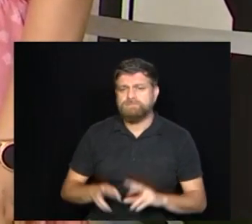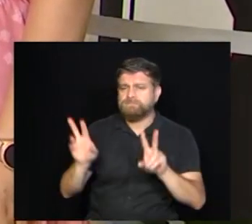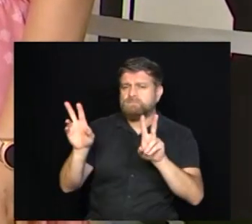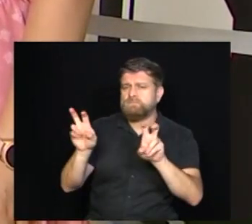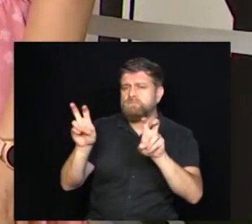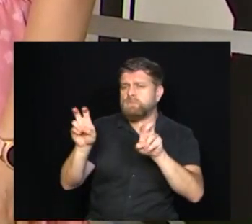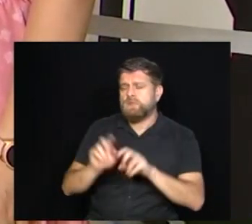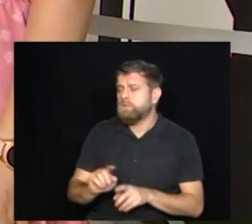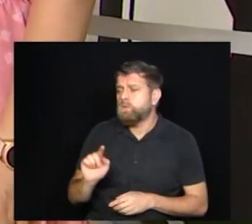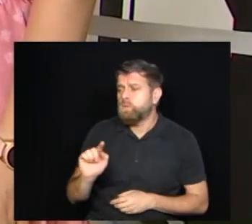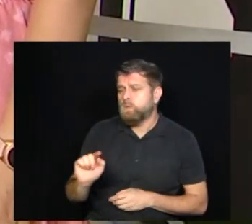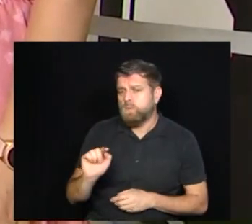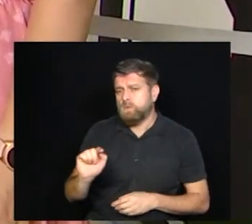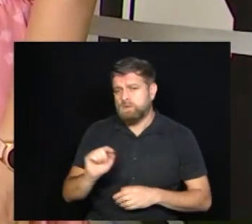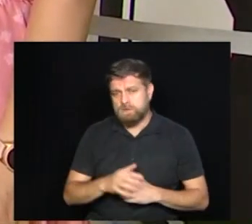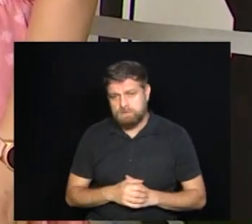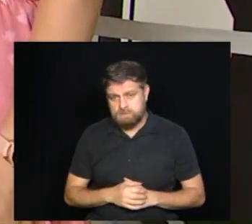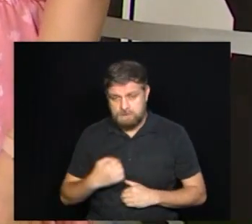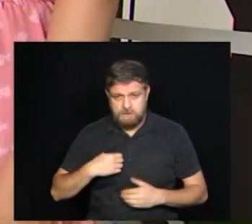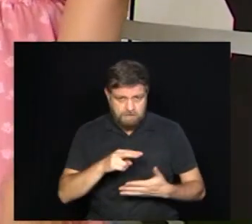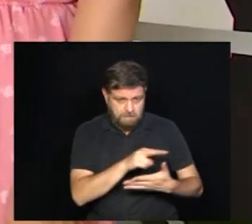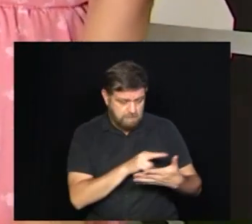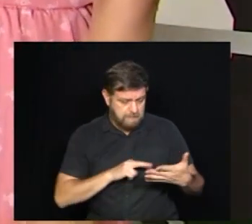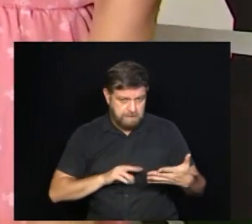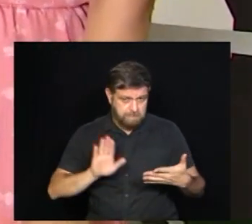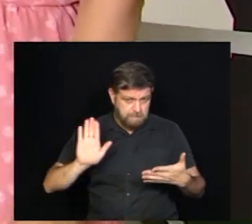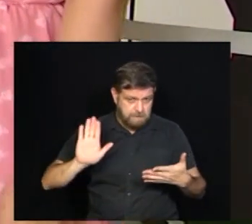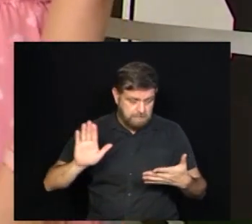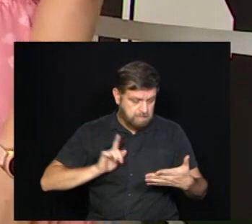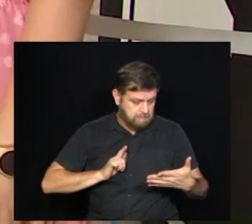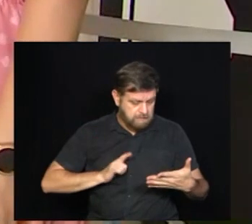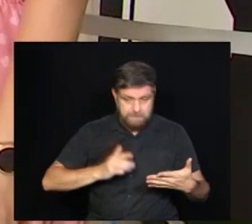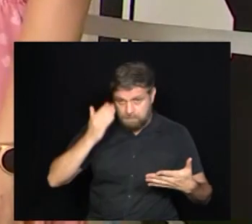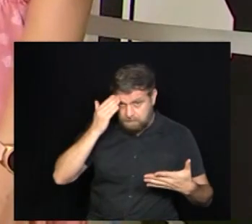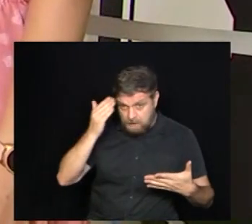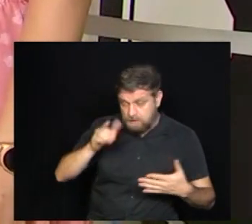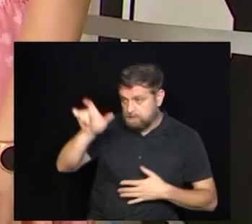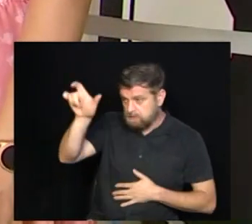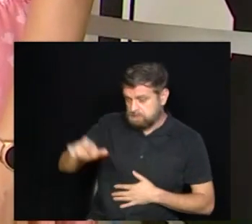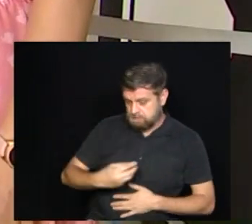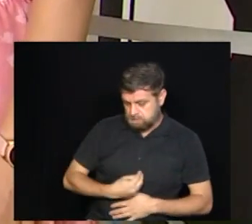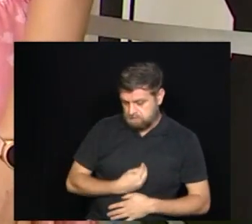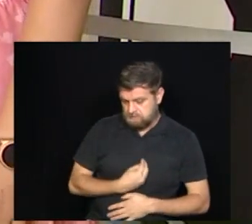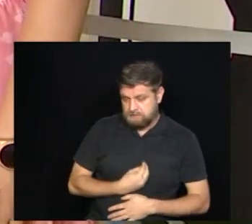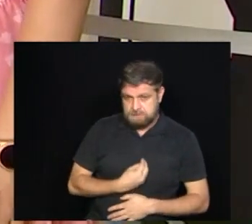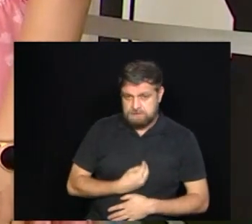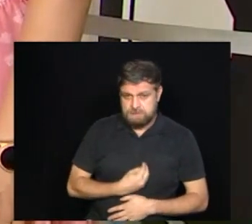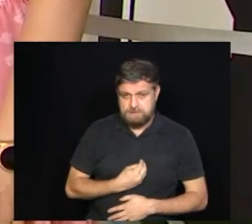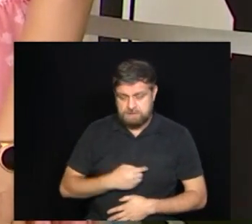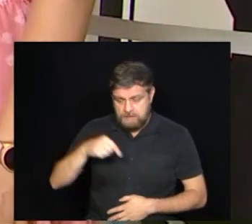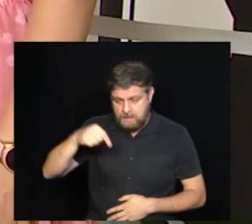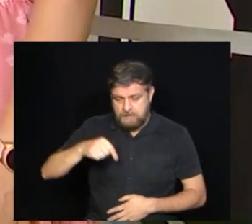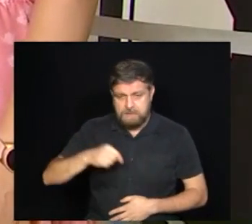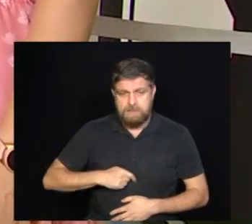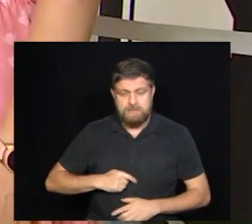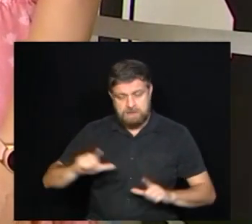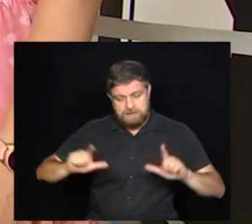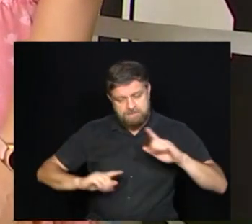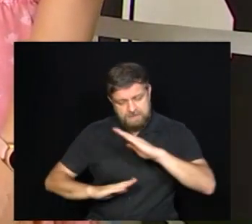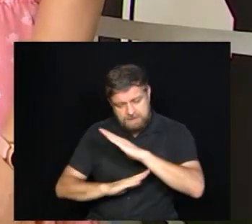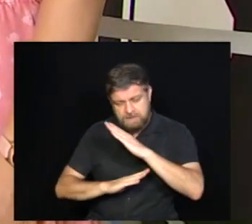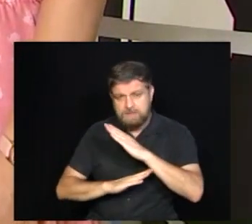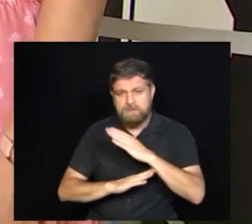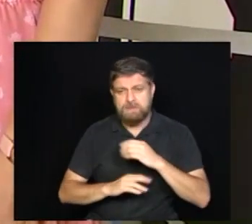dizendo o seguinte, eu vou ler a pergunta dele aqui. Ele agradece a sua participação, não é? Aqui na TV Câmara